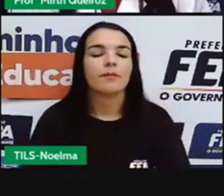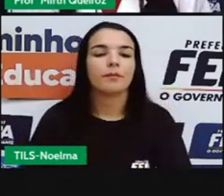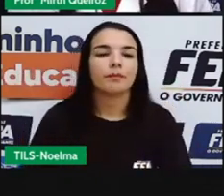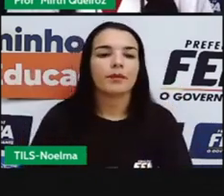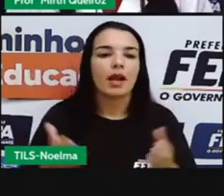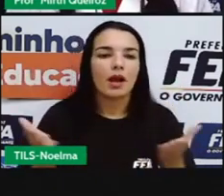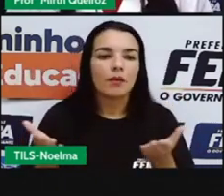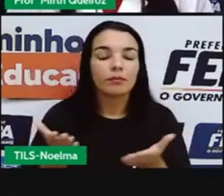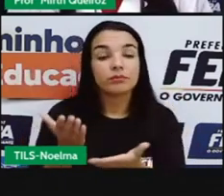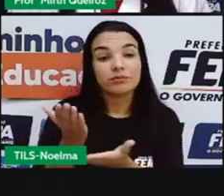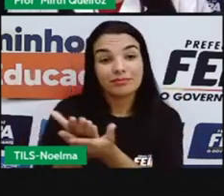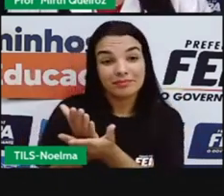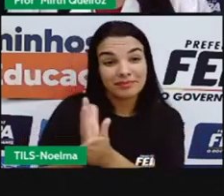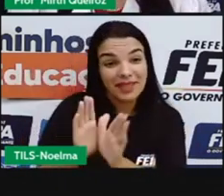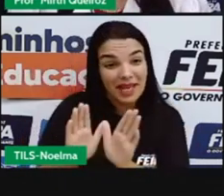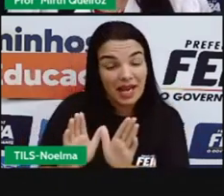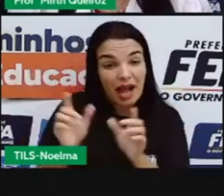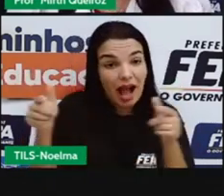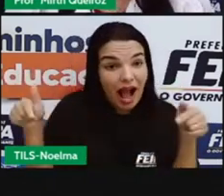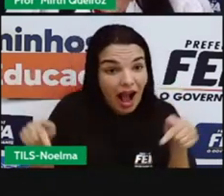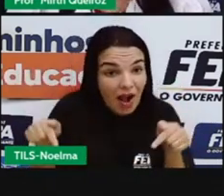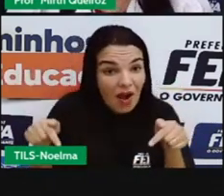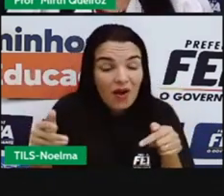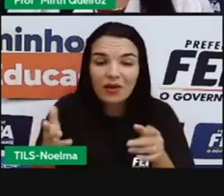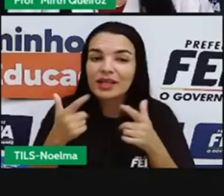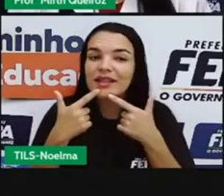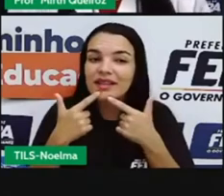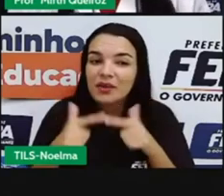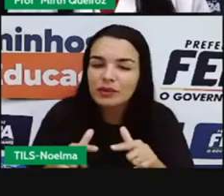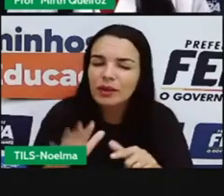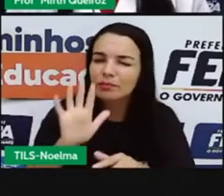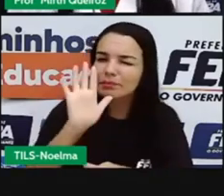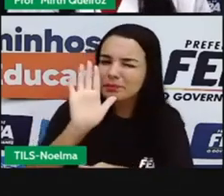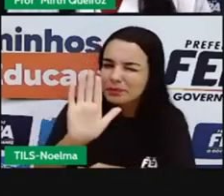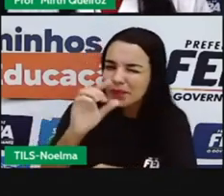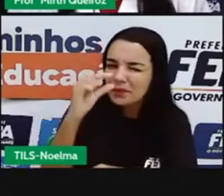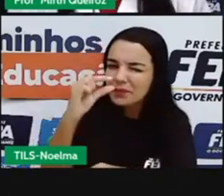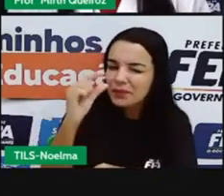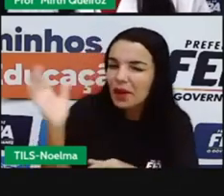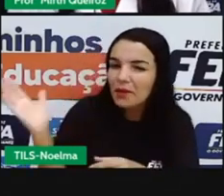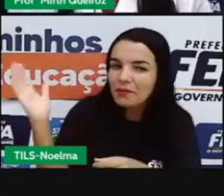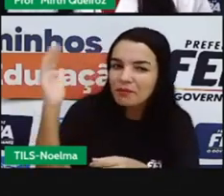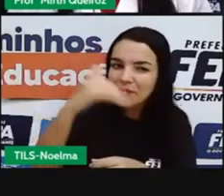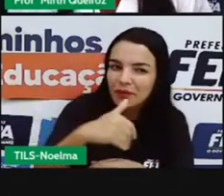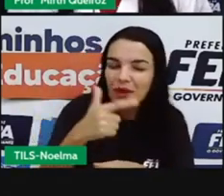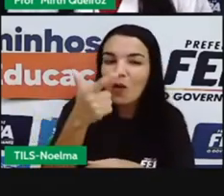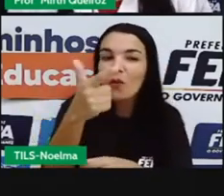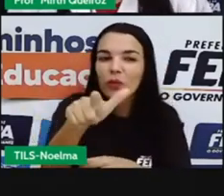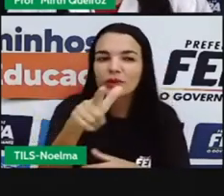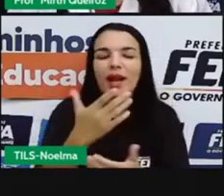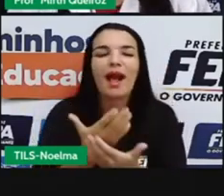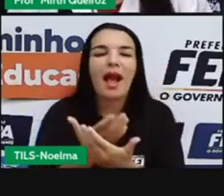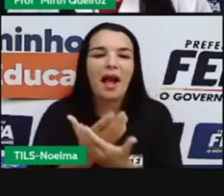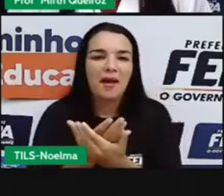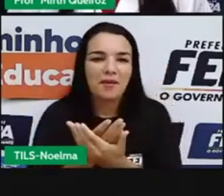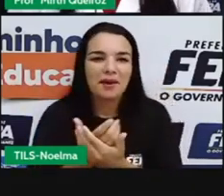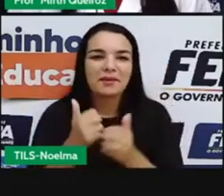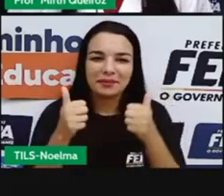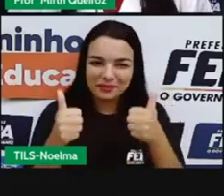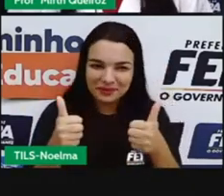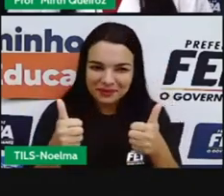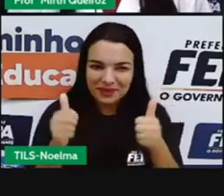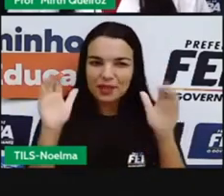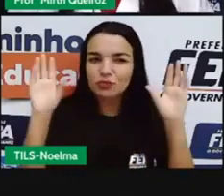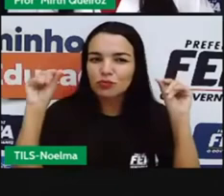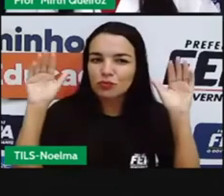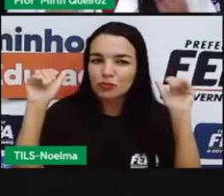aula. A nossa aula, ela se encerra por aqui. Essa aula de linguagem, mas daqui a pouquinho a Pro vem com mais uma aula para